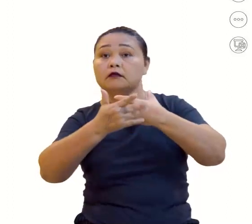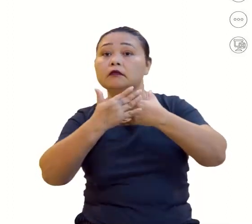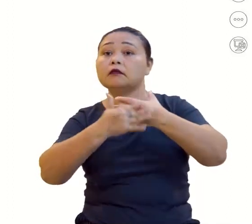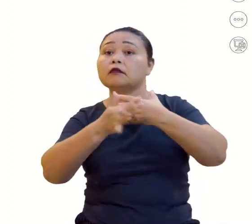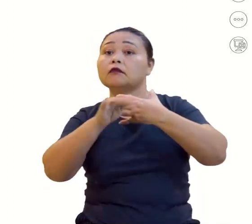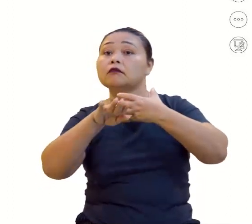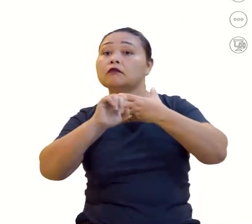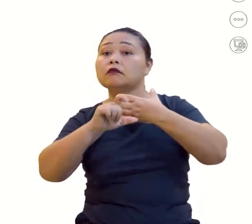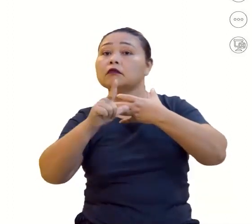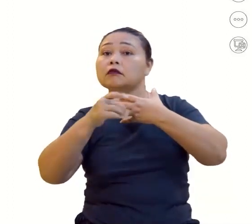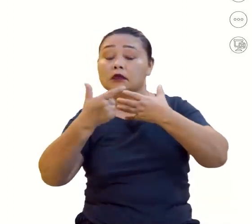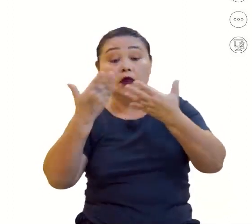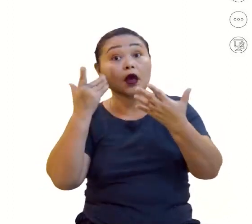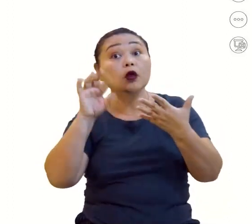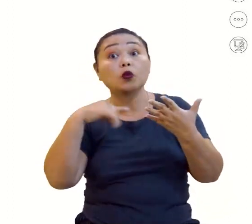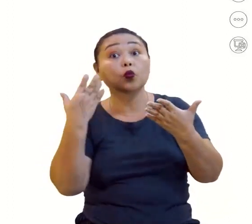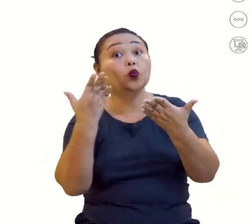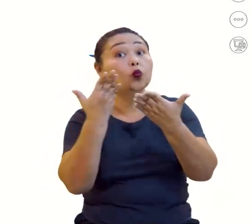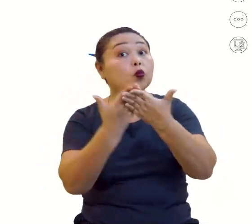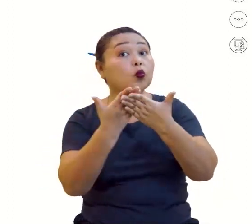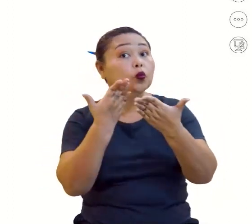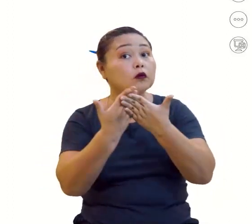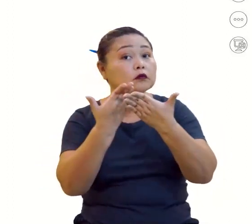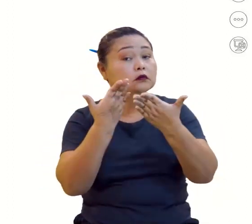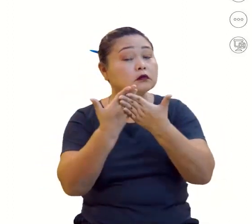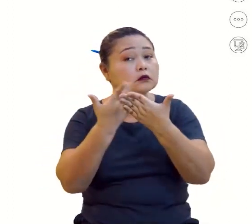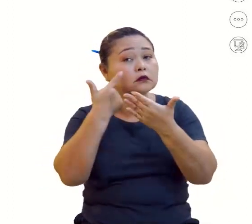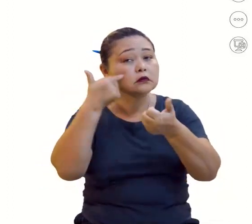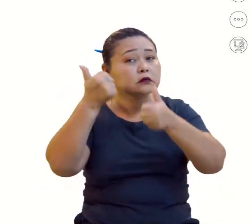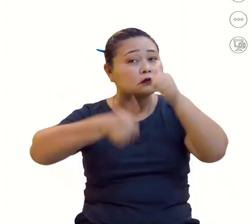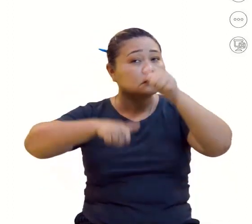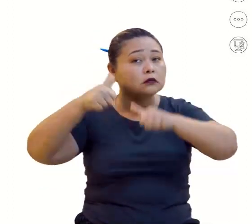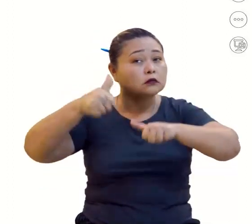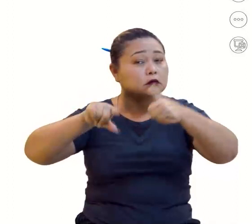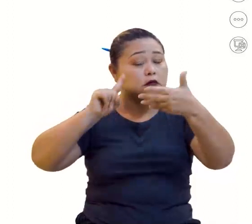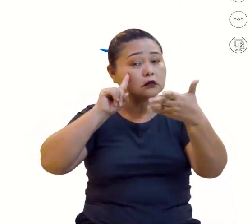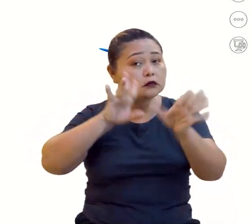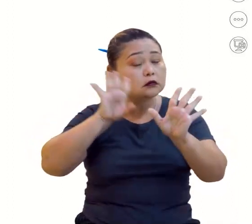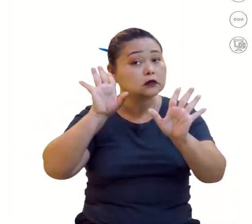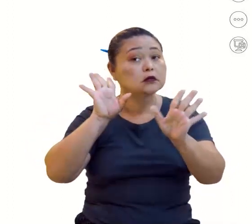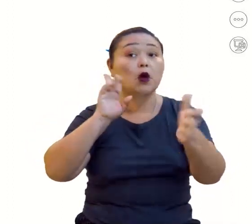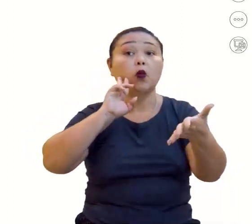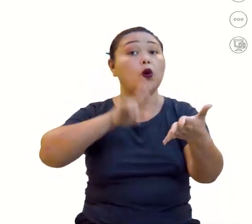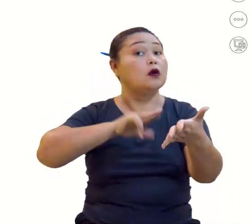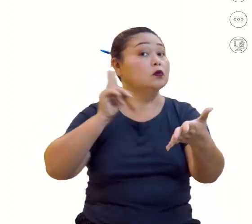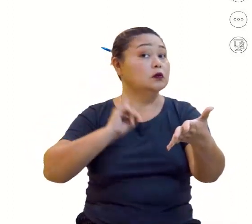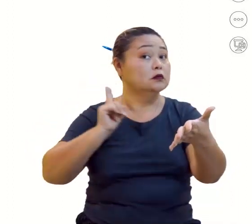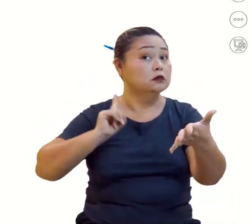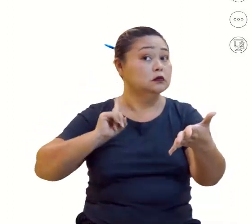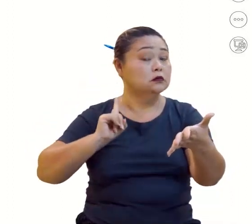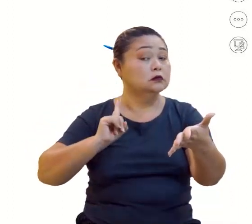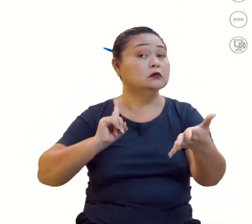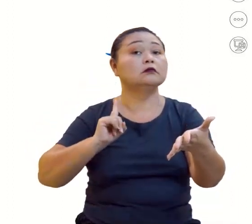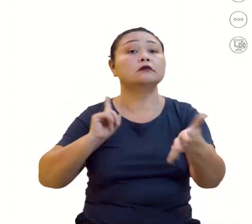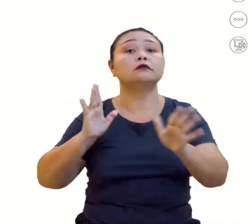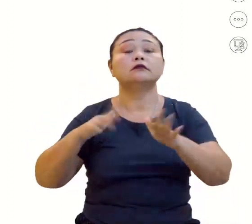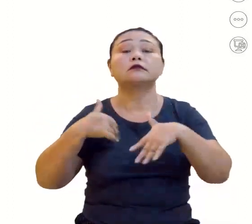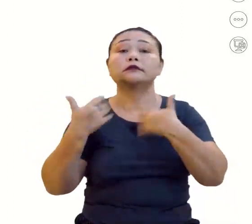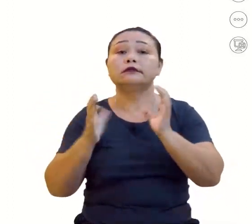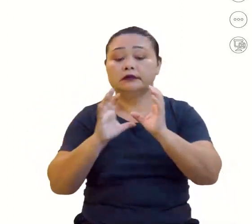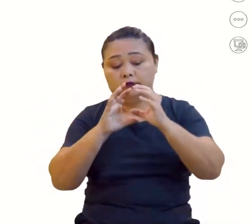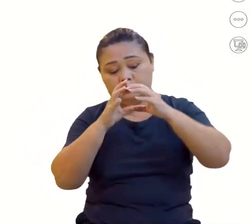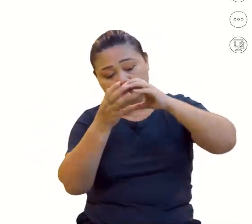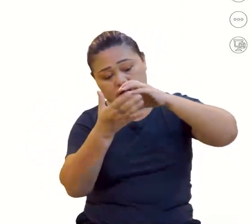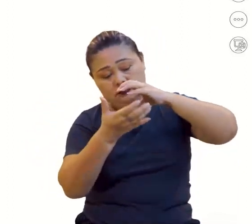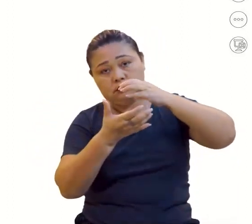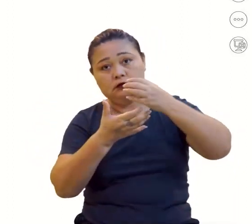estamos estudando. A questão. Isso, nós não estamos resolvendo a questão na prova. Então, partícula esférica,